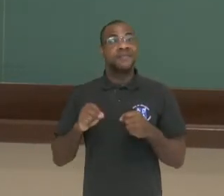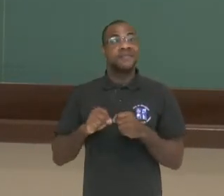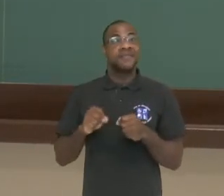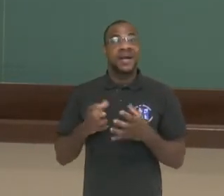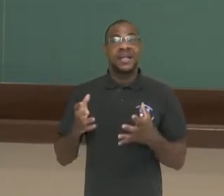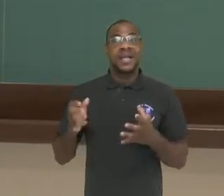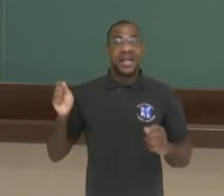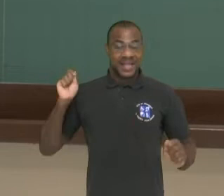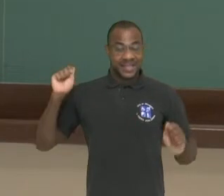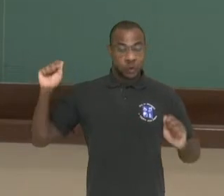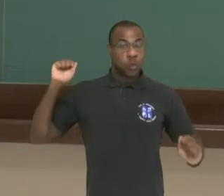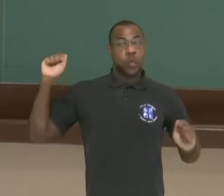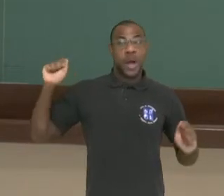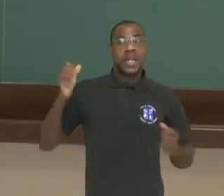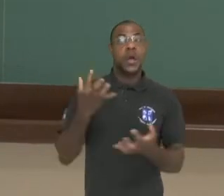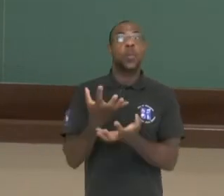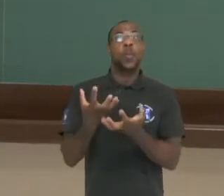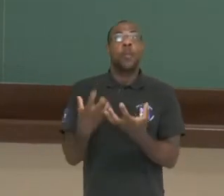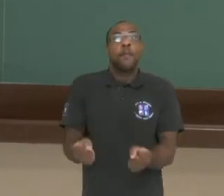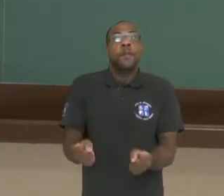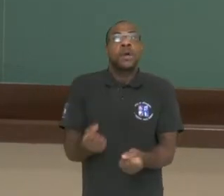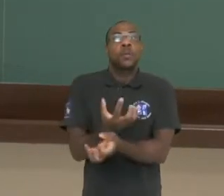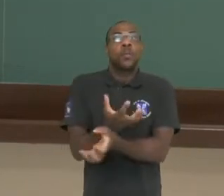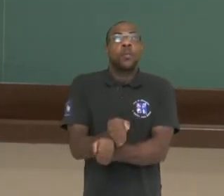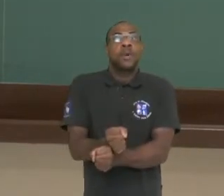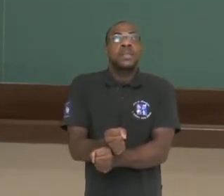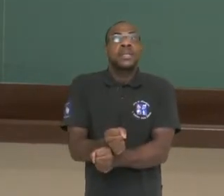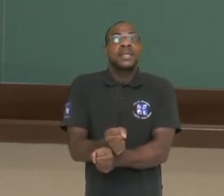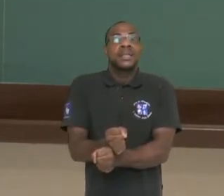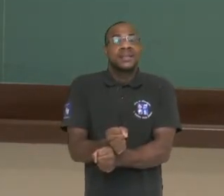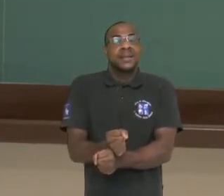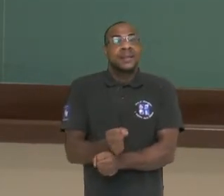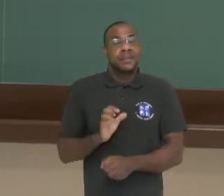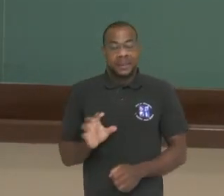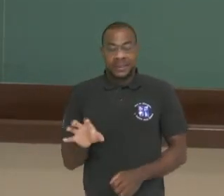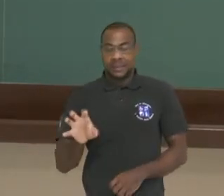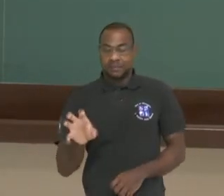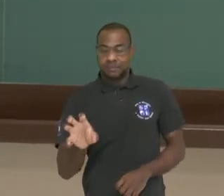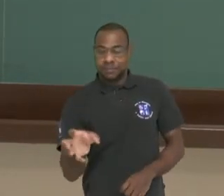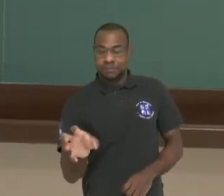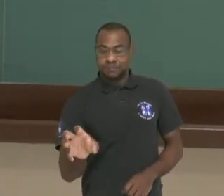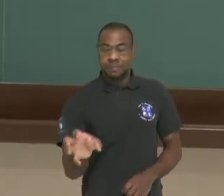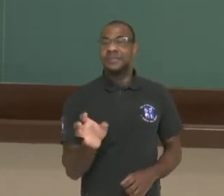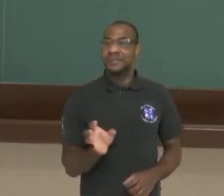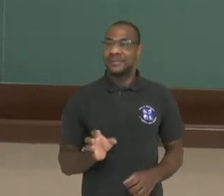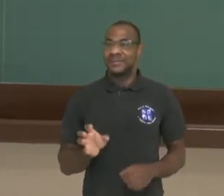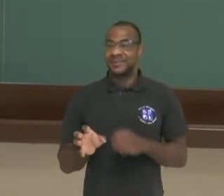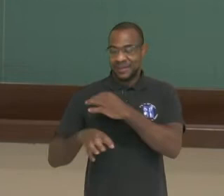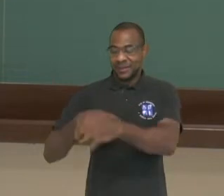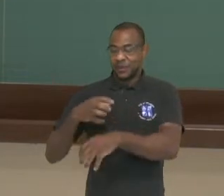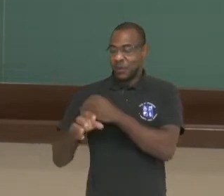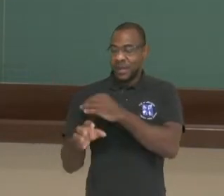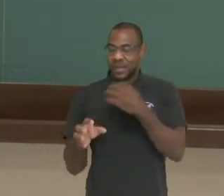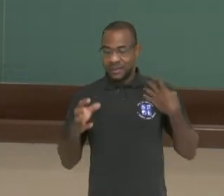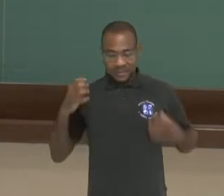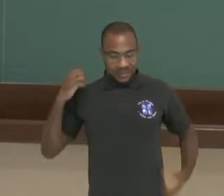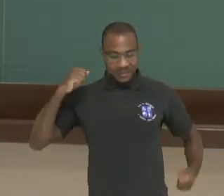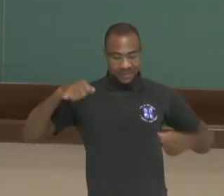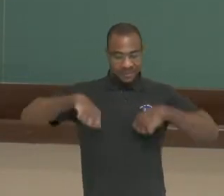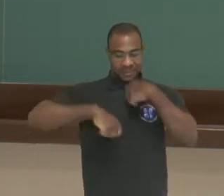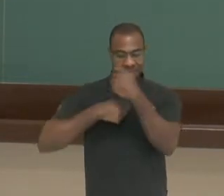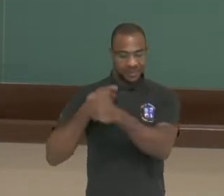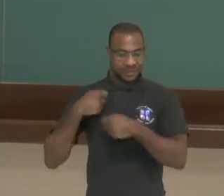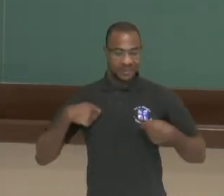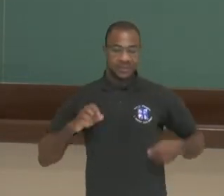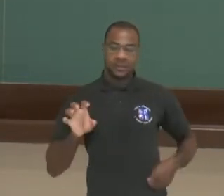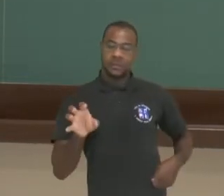uma toalha seca, isso mesmo, faça uso de uma toalha seca para você mexer ali no registro, para você abrir ou para você fechar o chuveiro. E